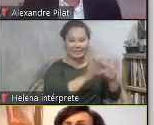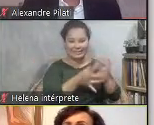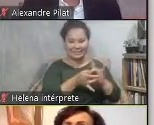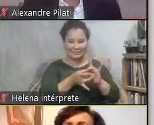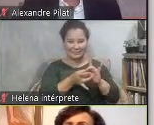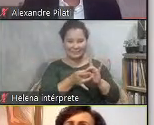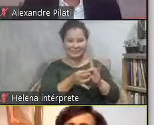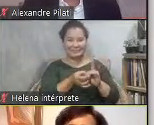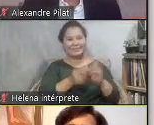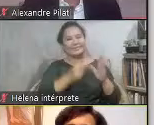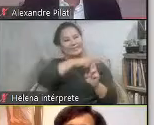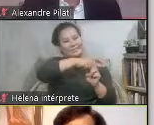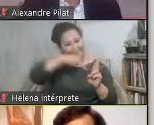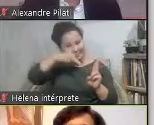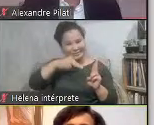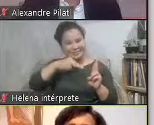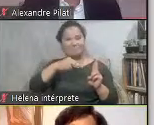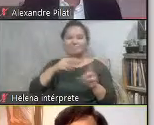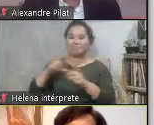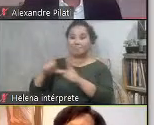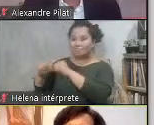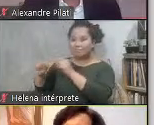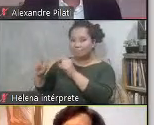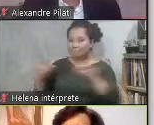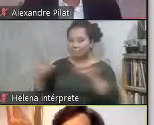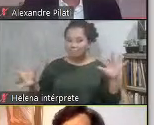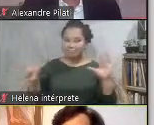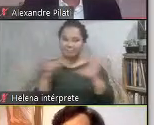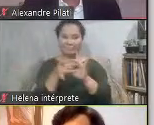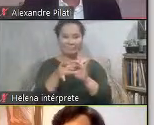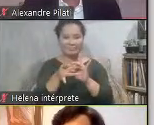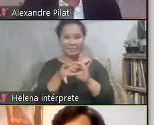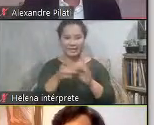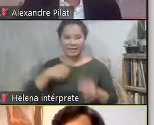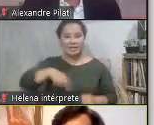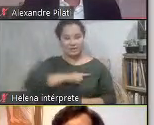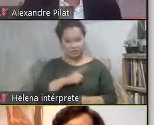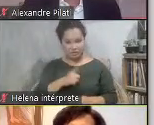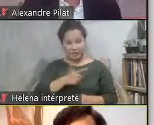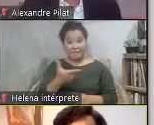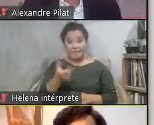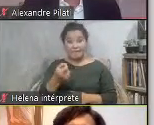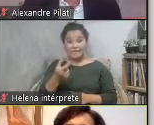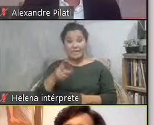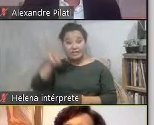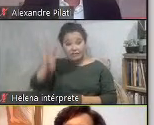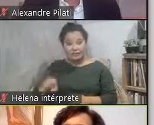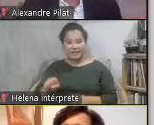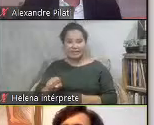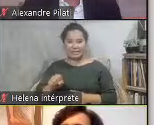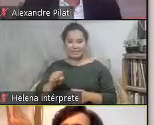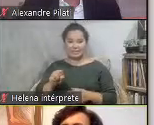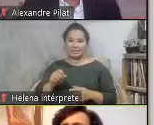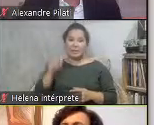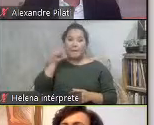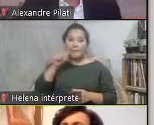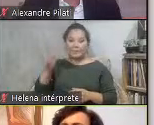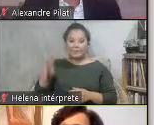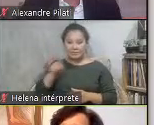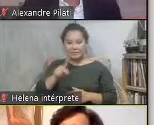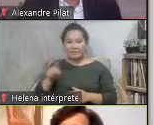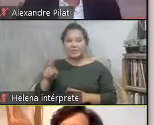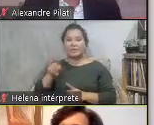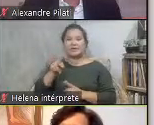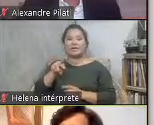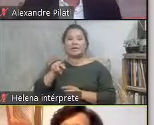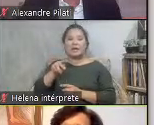foram possíveis por 20 edições da Semana Universitária da UNB. Professora Márcia e professor Henrique, eu quero